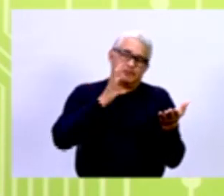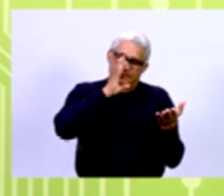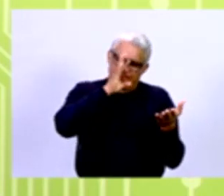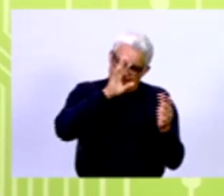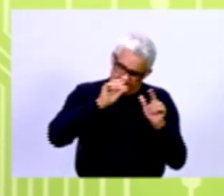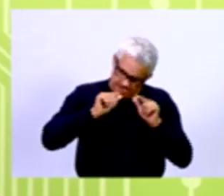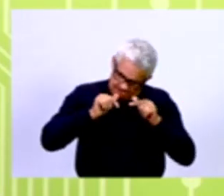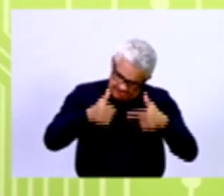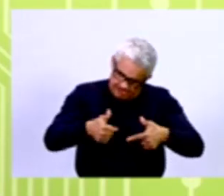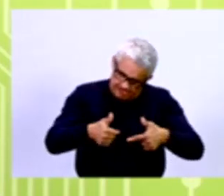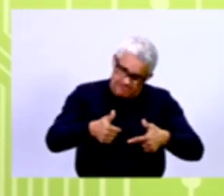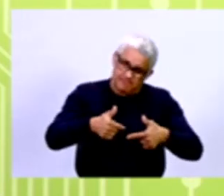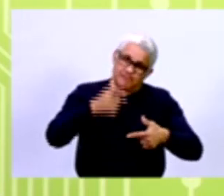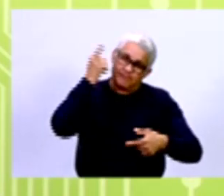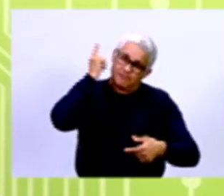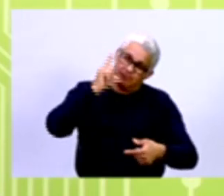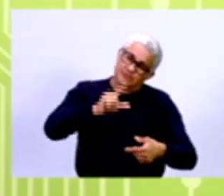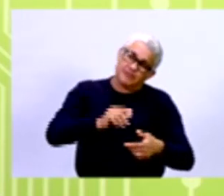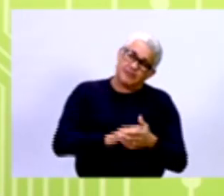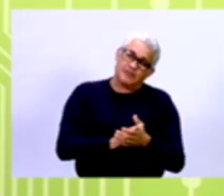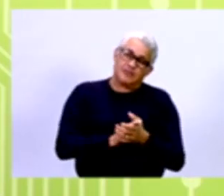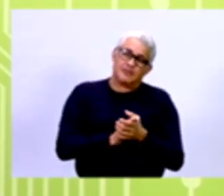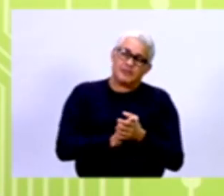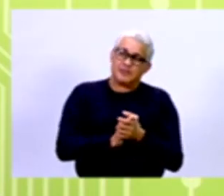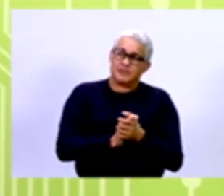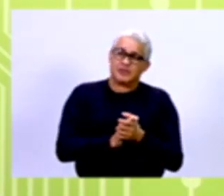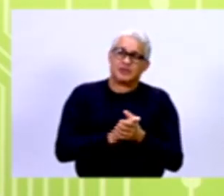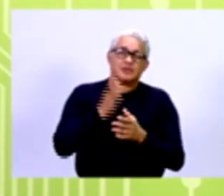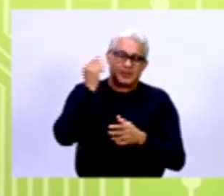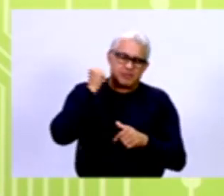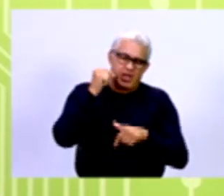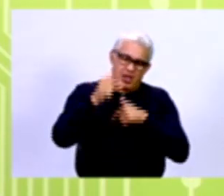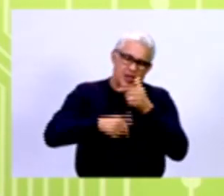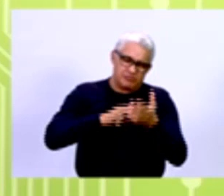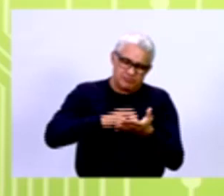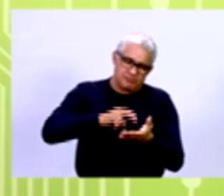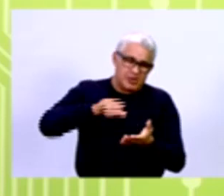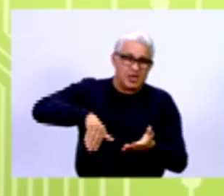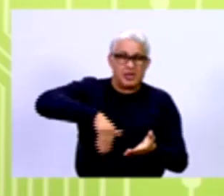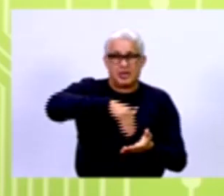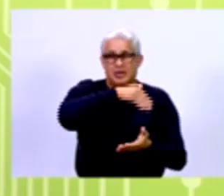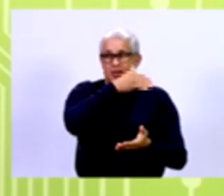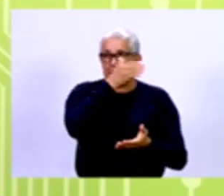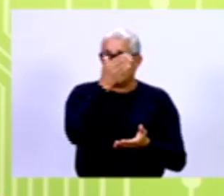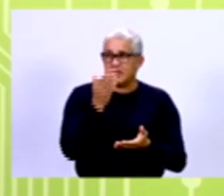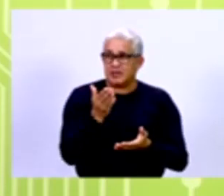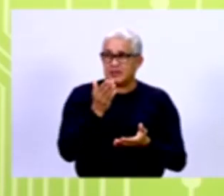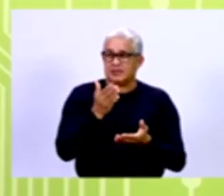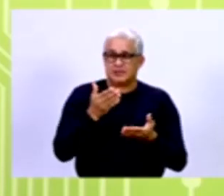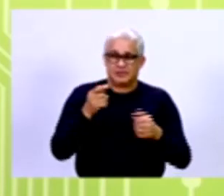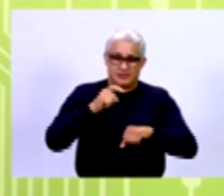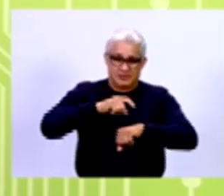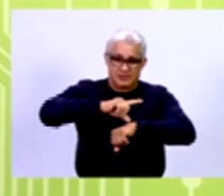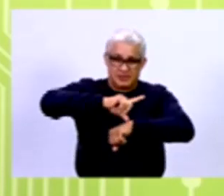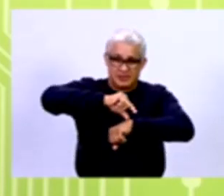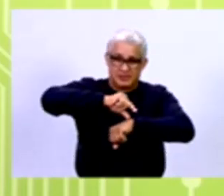terem chegado até aqui. Não é fácil, sei que vocês trabalham o dia todo, e estão até